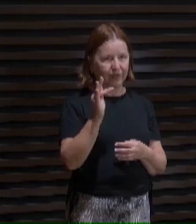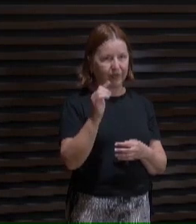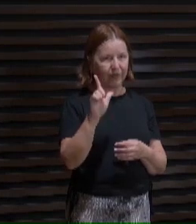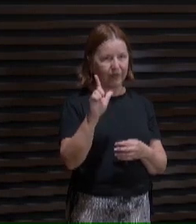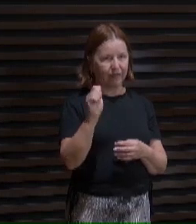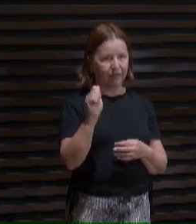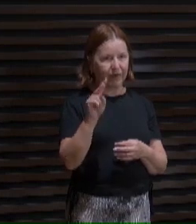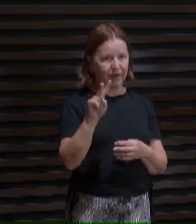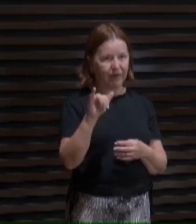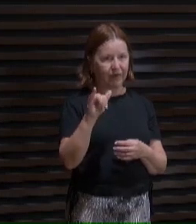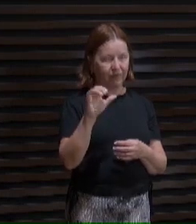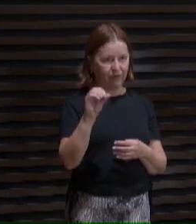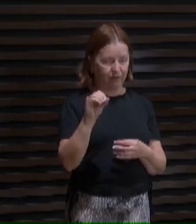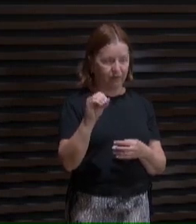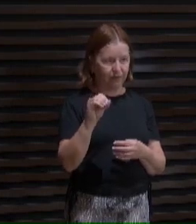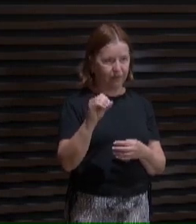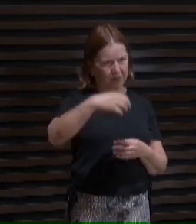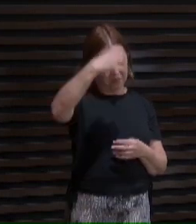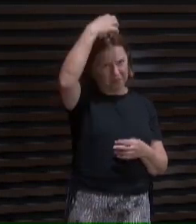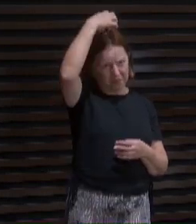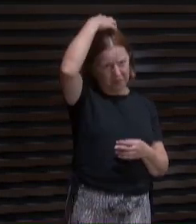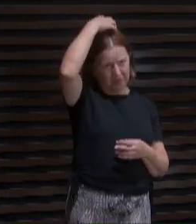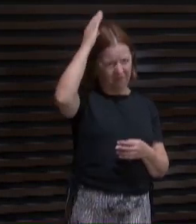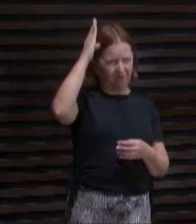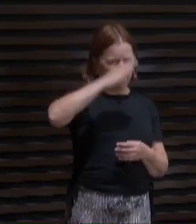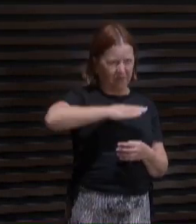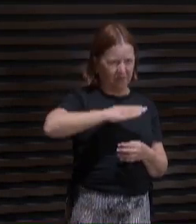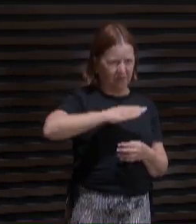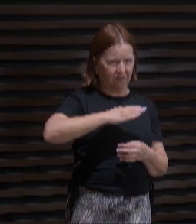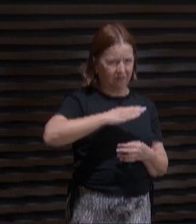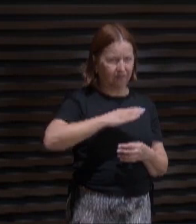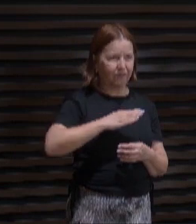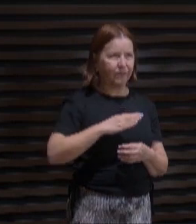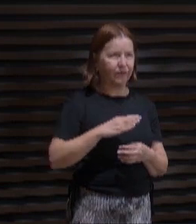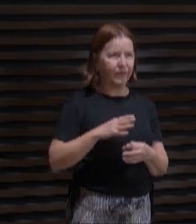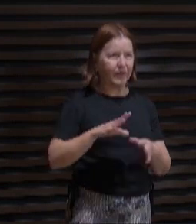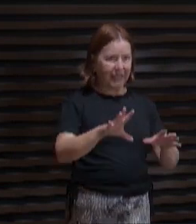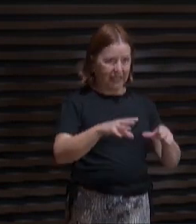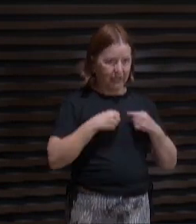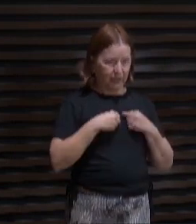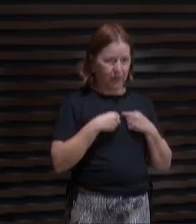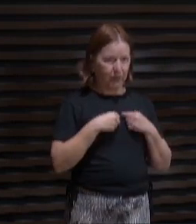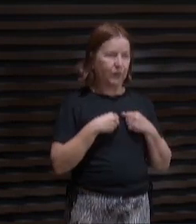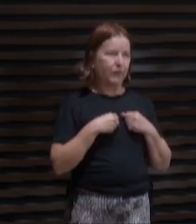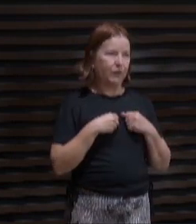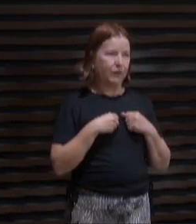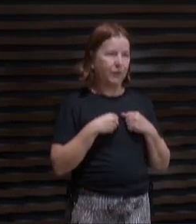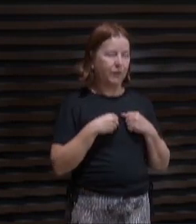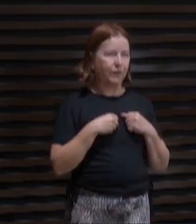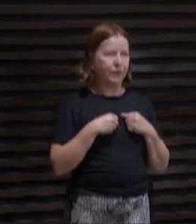déspota, aquele rei que assumiu o lugar do irmão dele, o